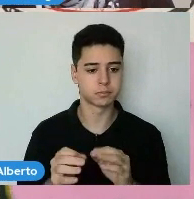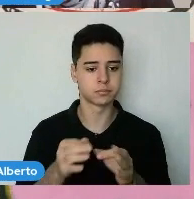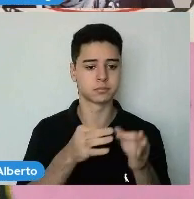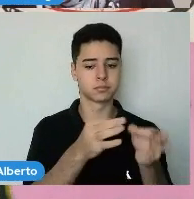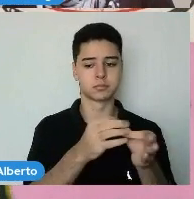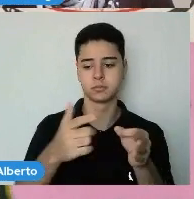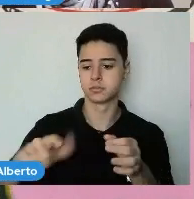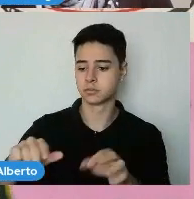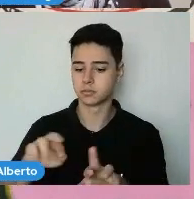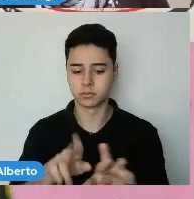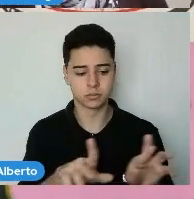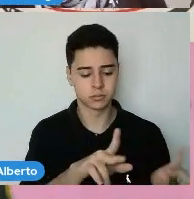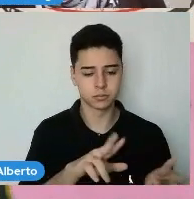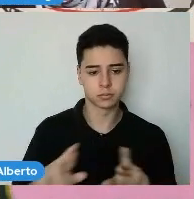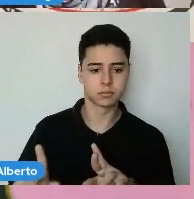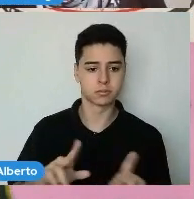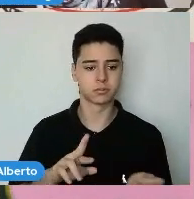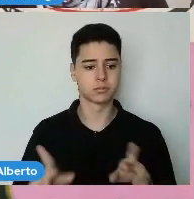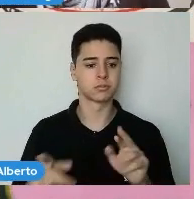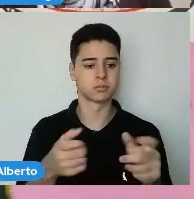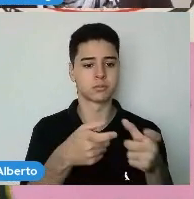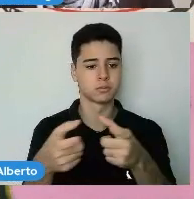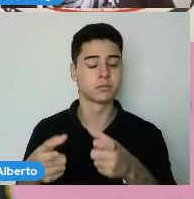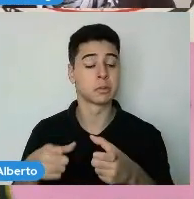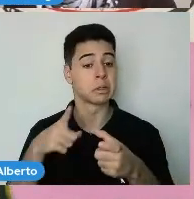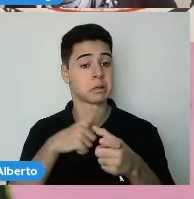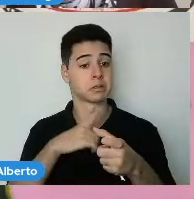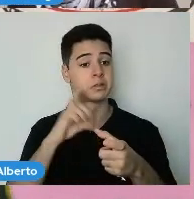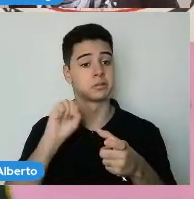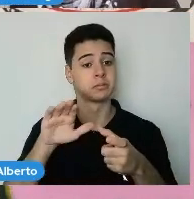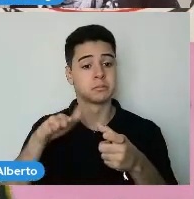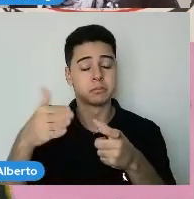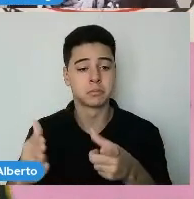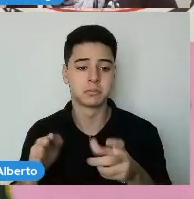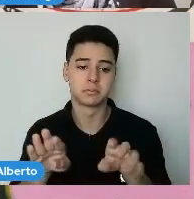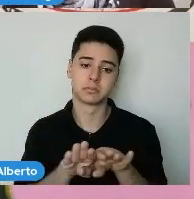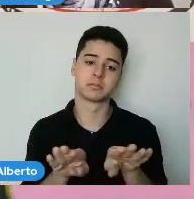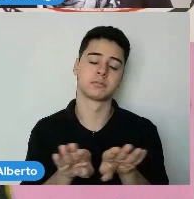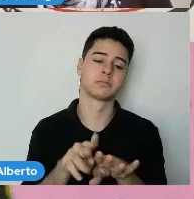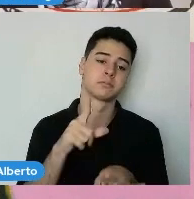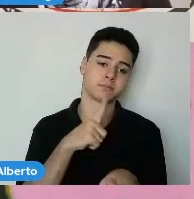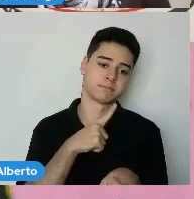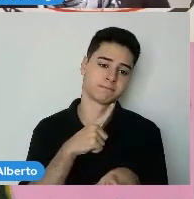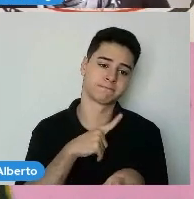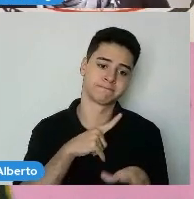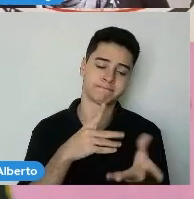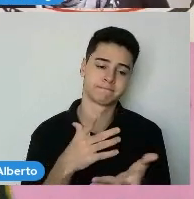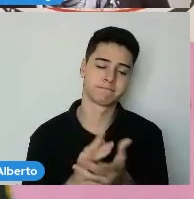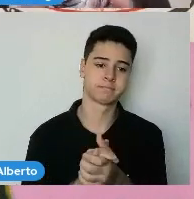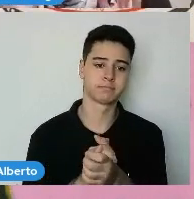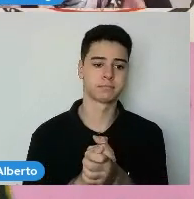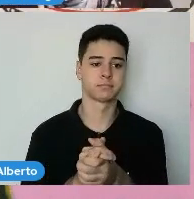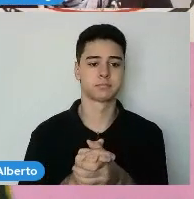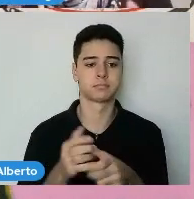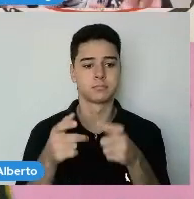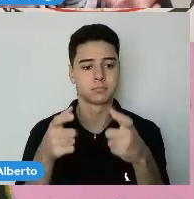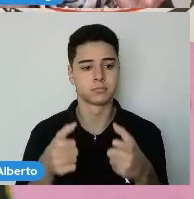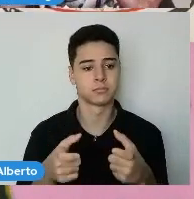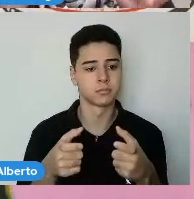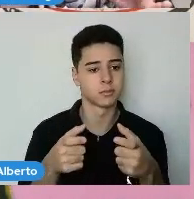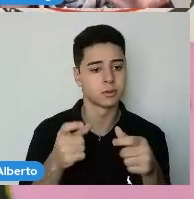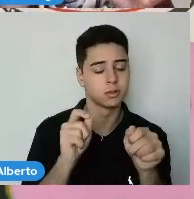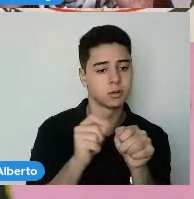diferentes locais. Existe essa possibilidade. Mas também existem instalações que são